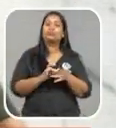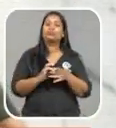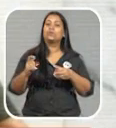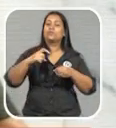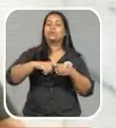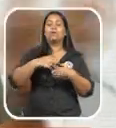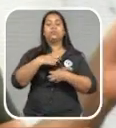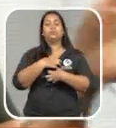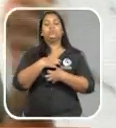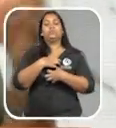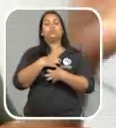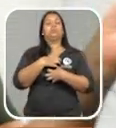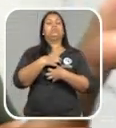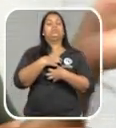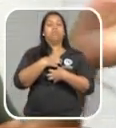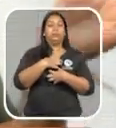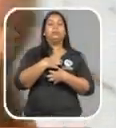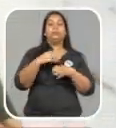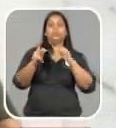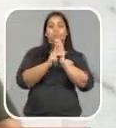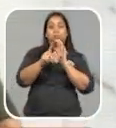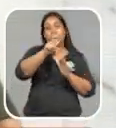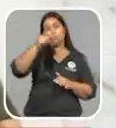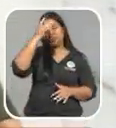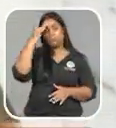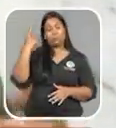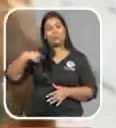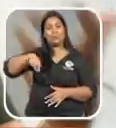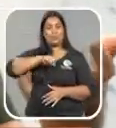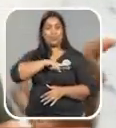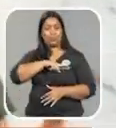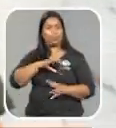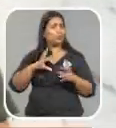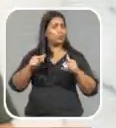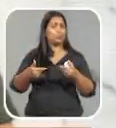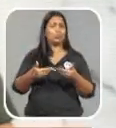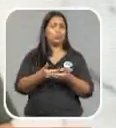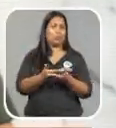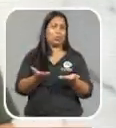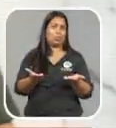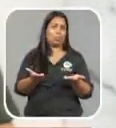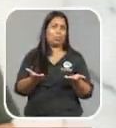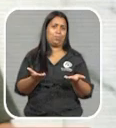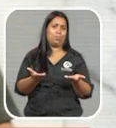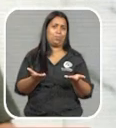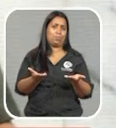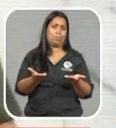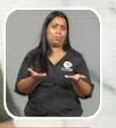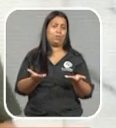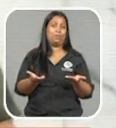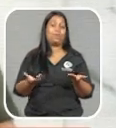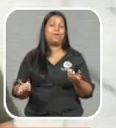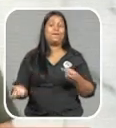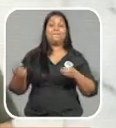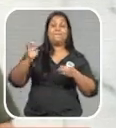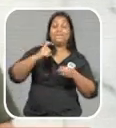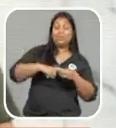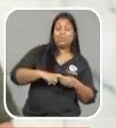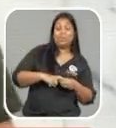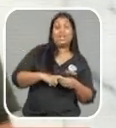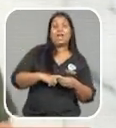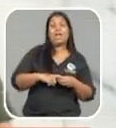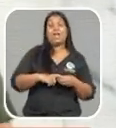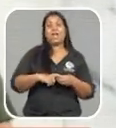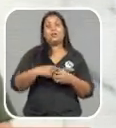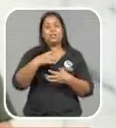das pessoas. Isso aqui é nosso, tudo é público. É recuperar esse sentimento pela coisa pública.